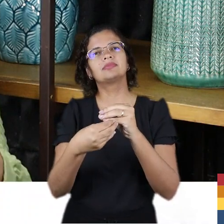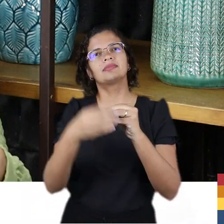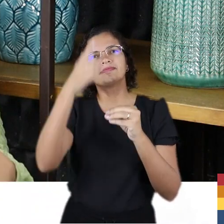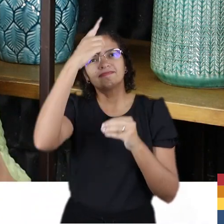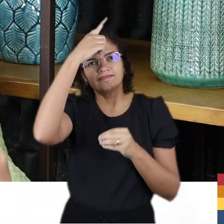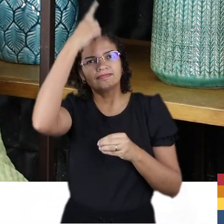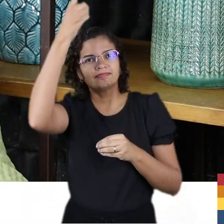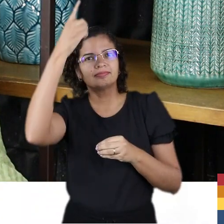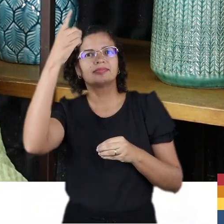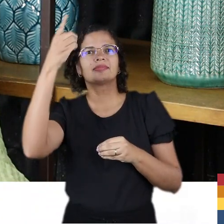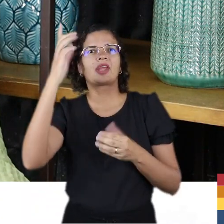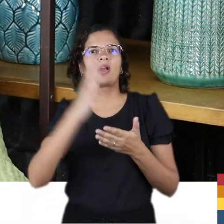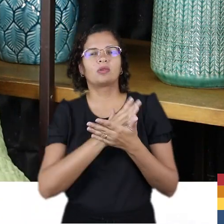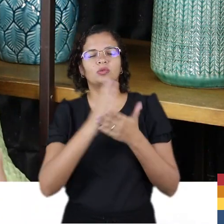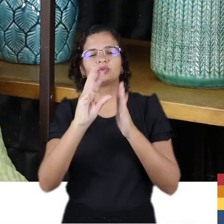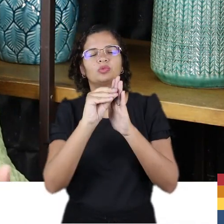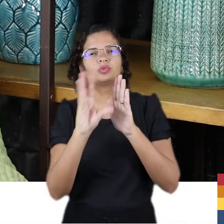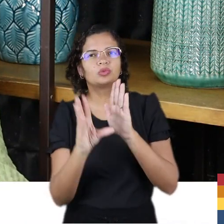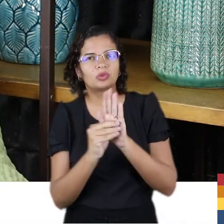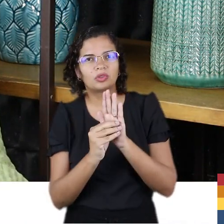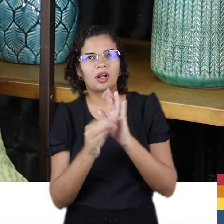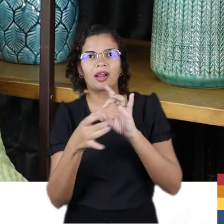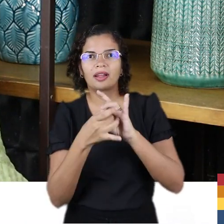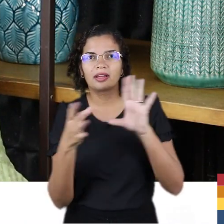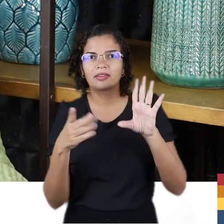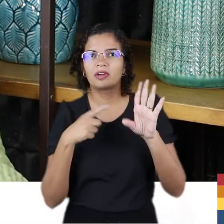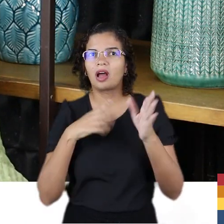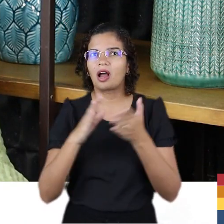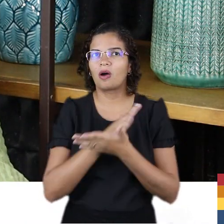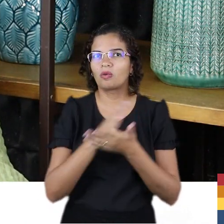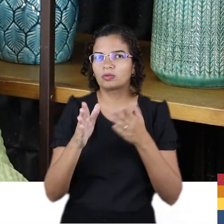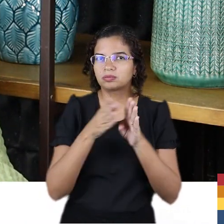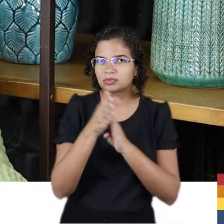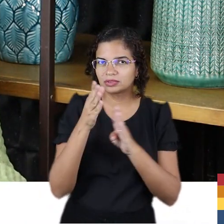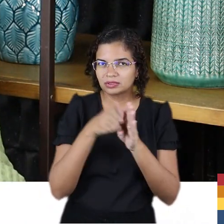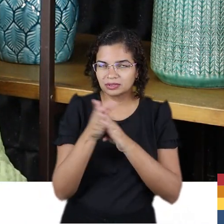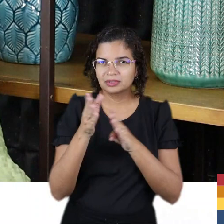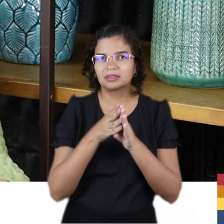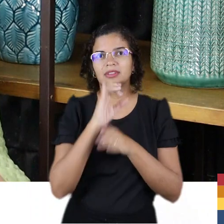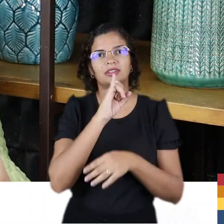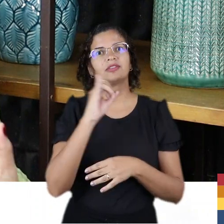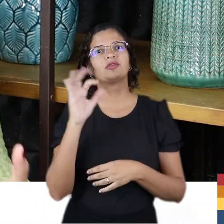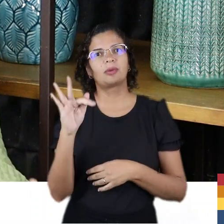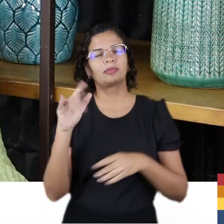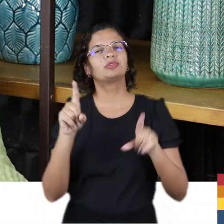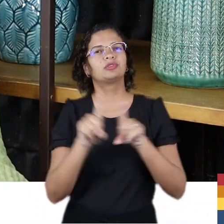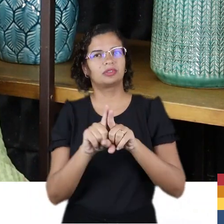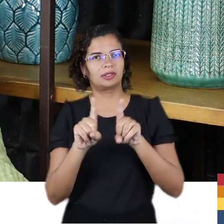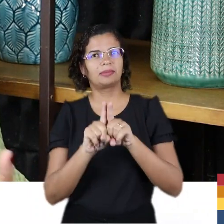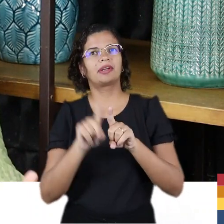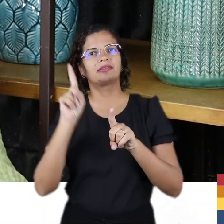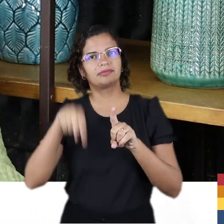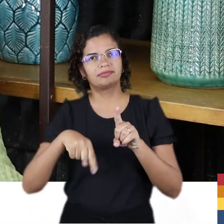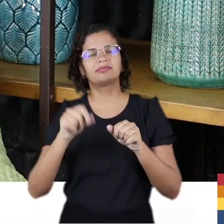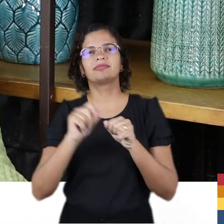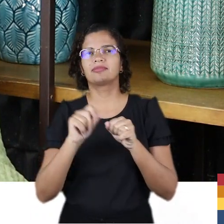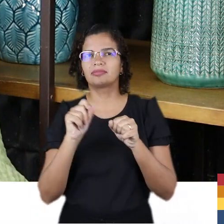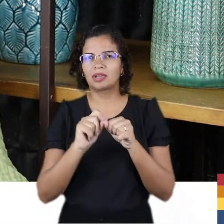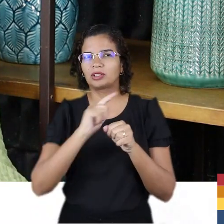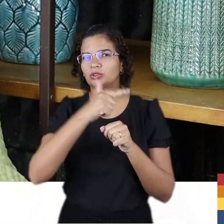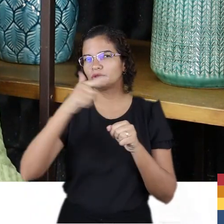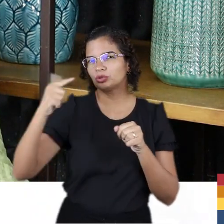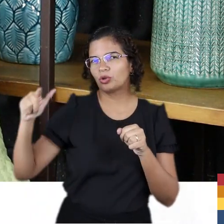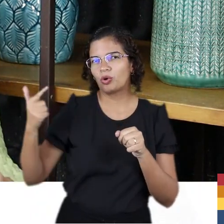aula, onde a gente teve aí a presença e a participação de especialistas nessa construção, especialistas também que estão muito próximos